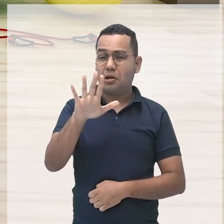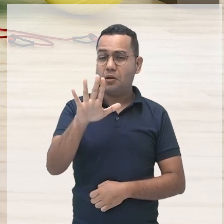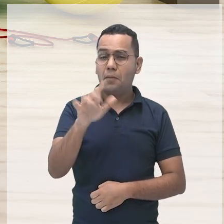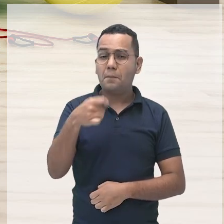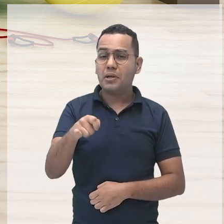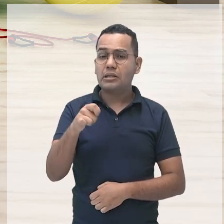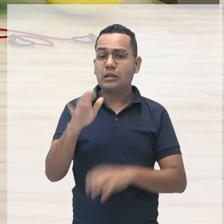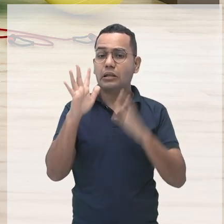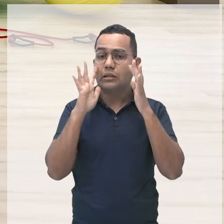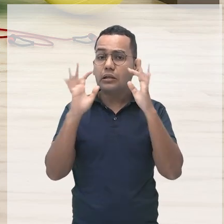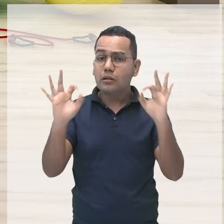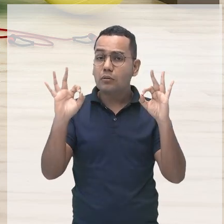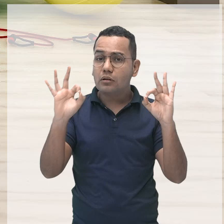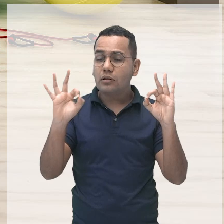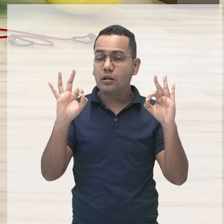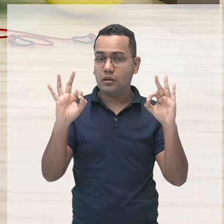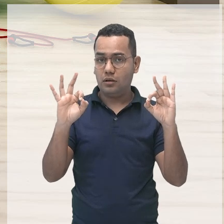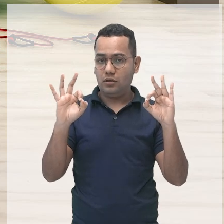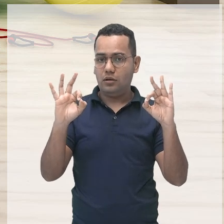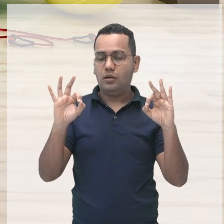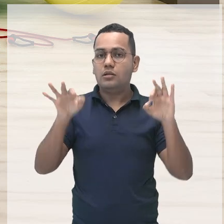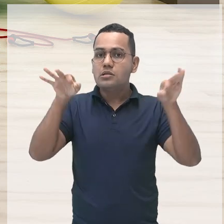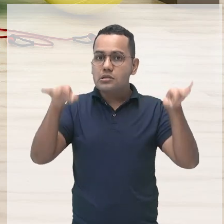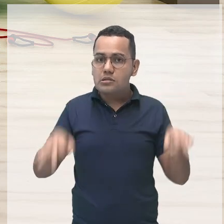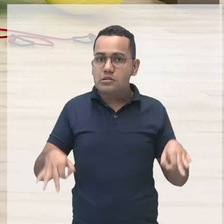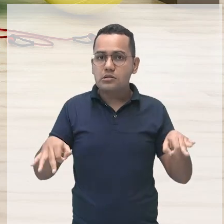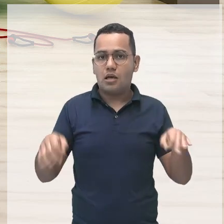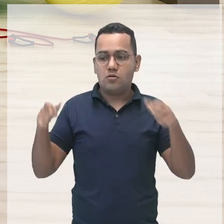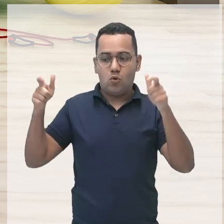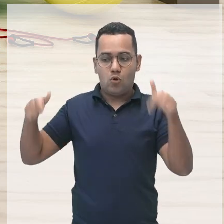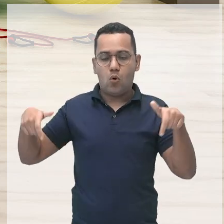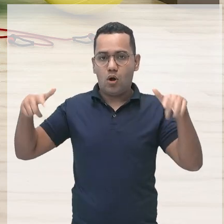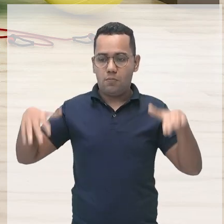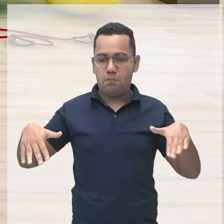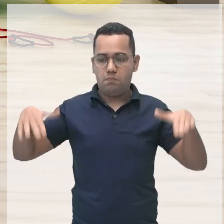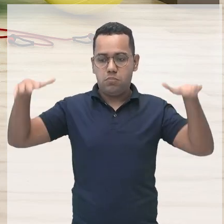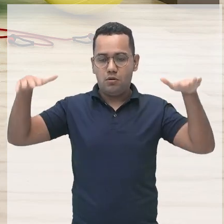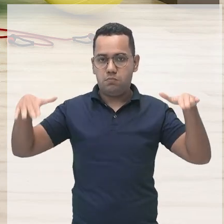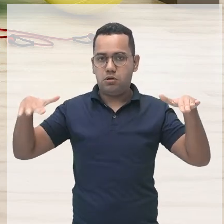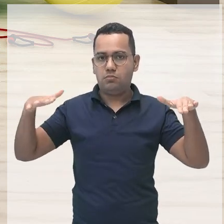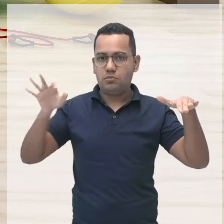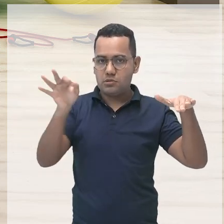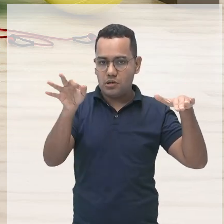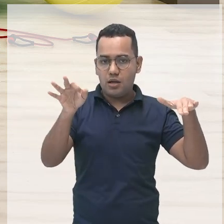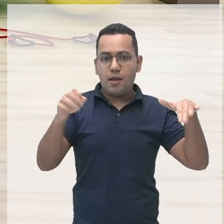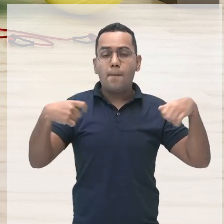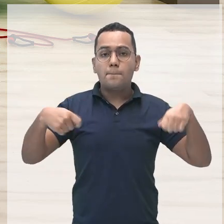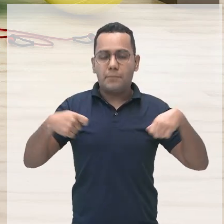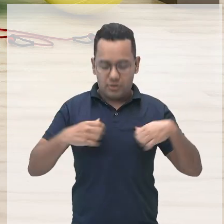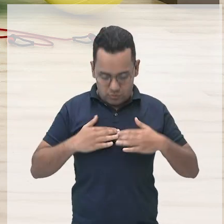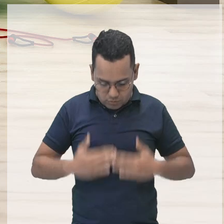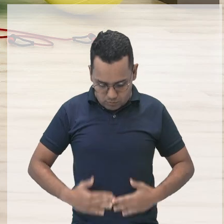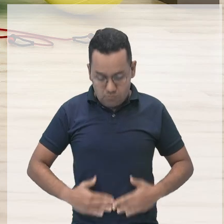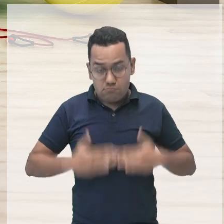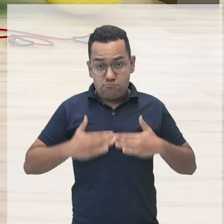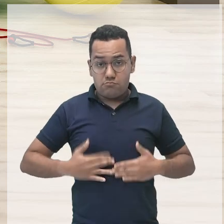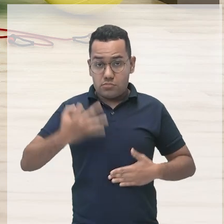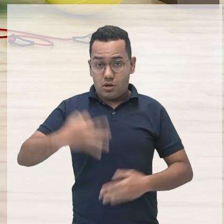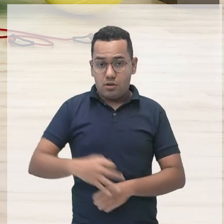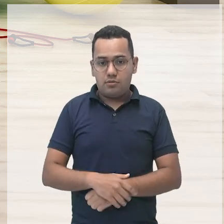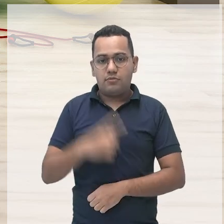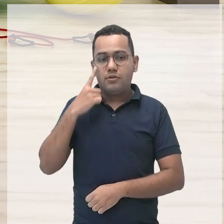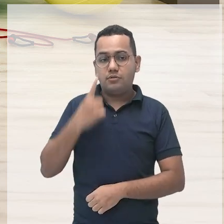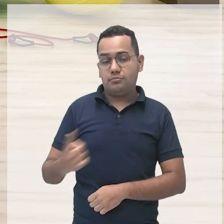ó, você não tá voando, você tá fazendo o exercício. Então concentra, contrai o abdômen na hora do exercício, ó,